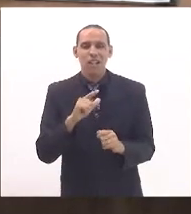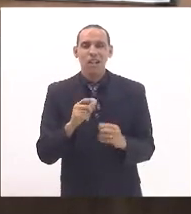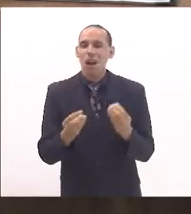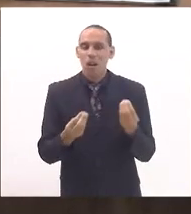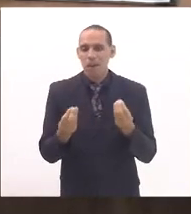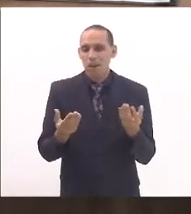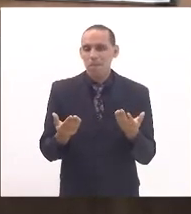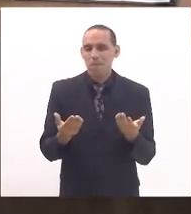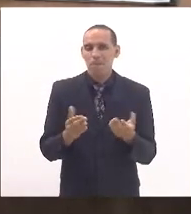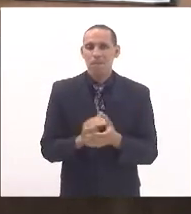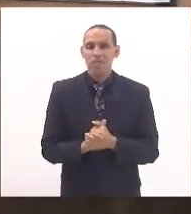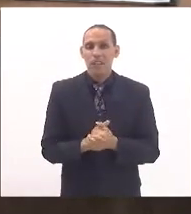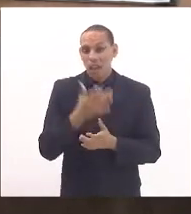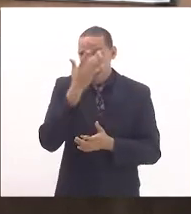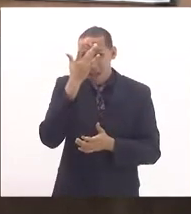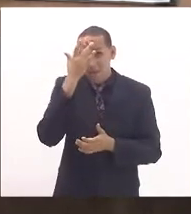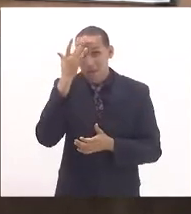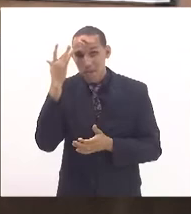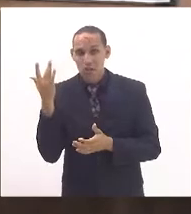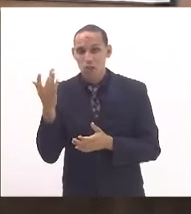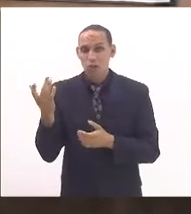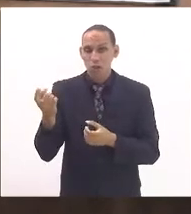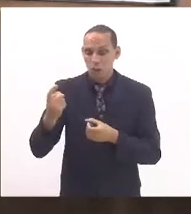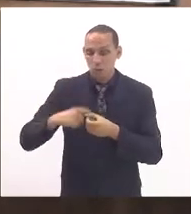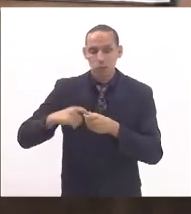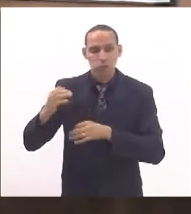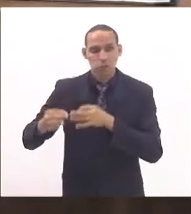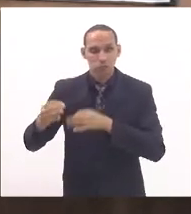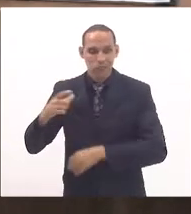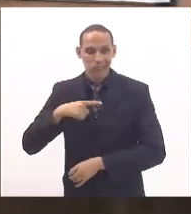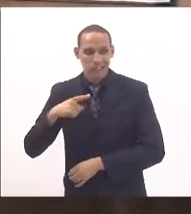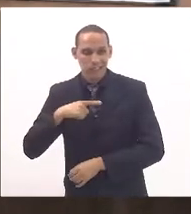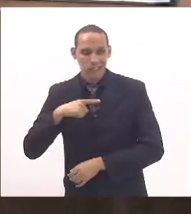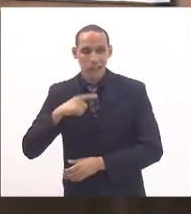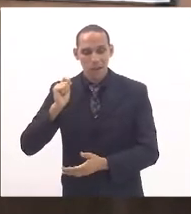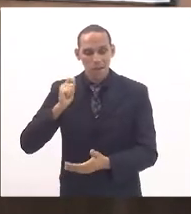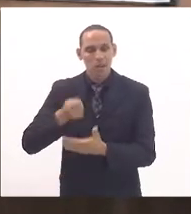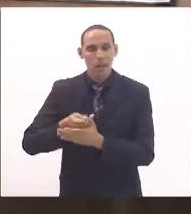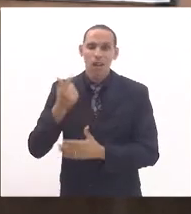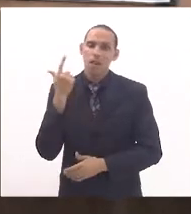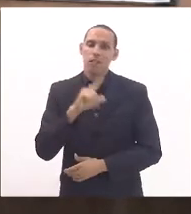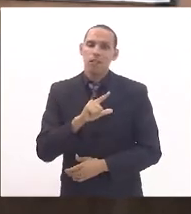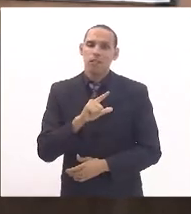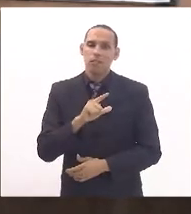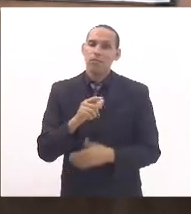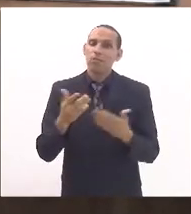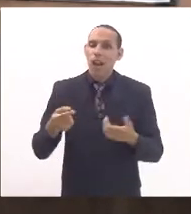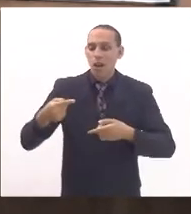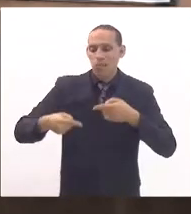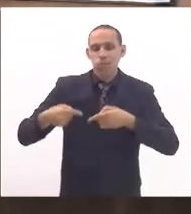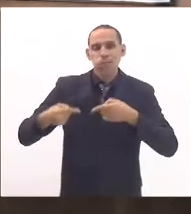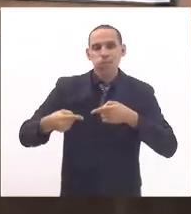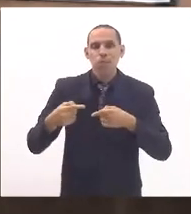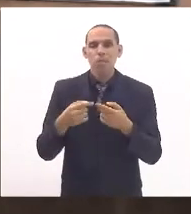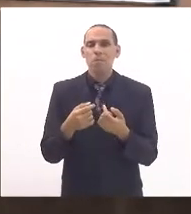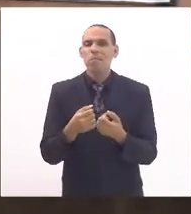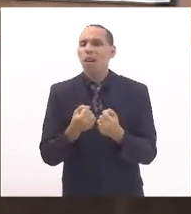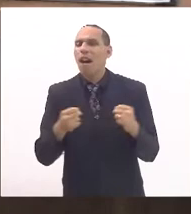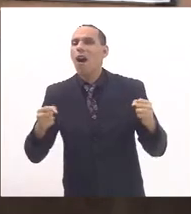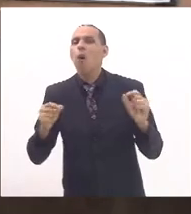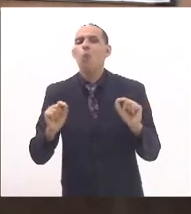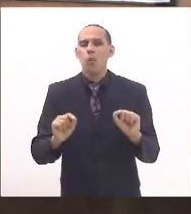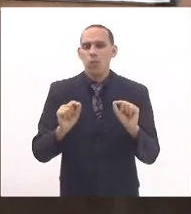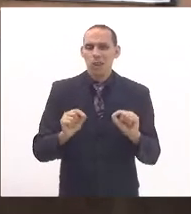quem está em recuperação judicial pagá-lo. Né? Então, a grande discussão não é